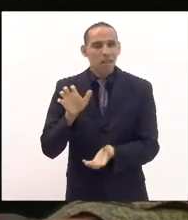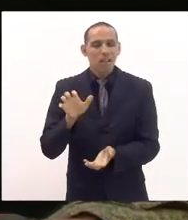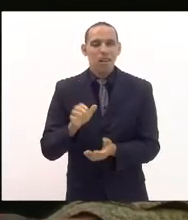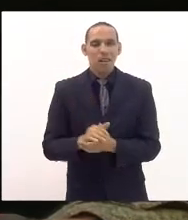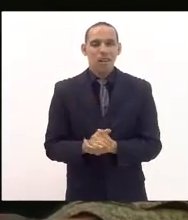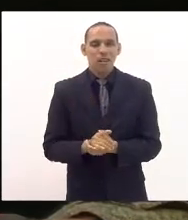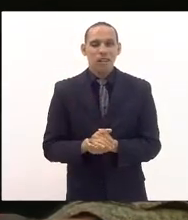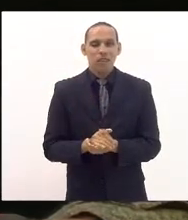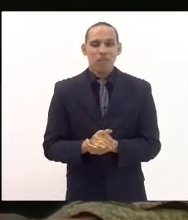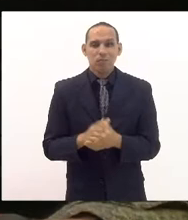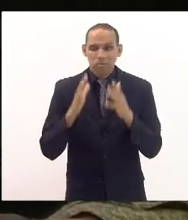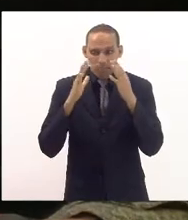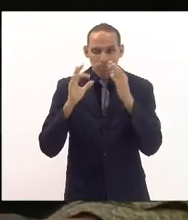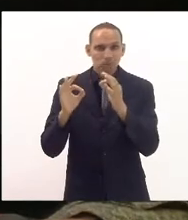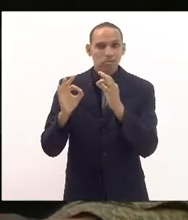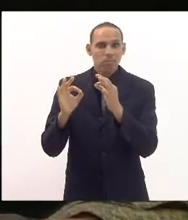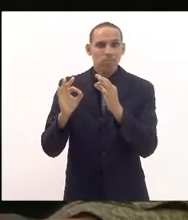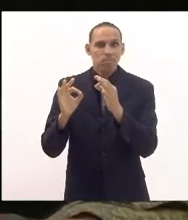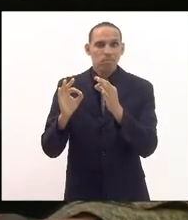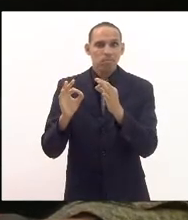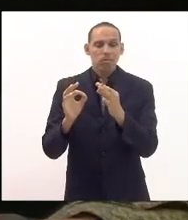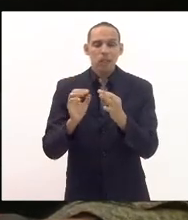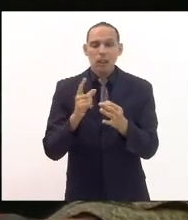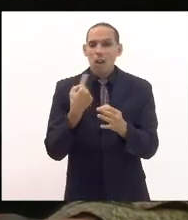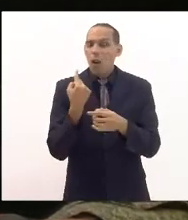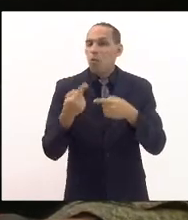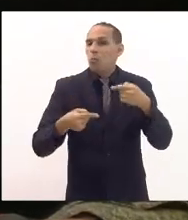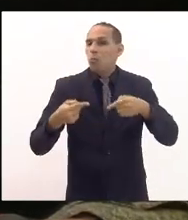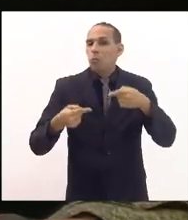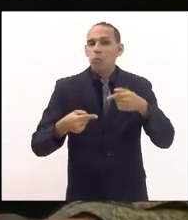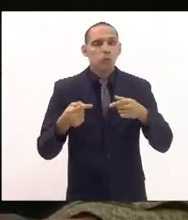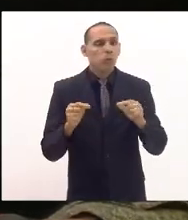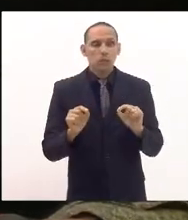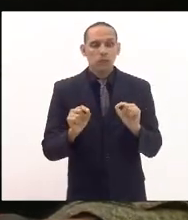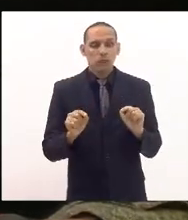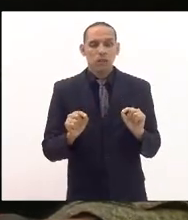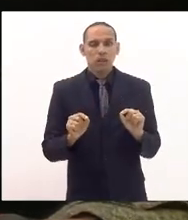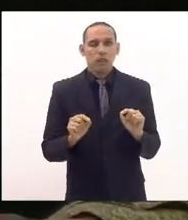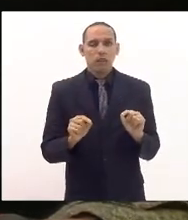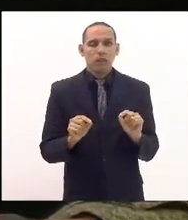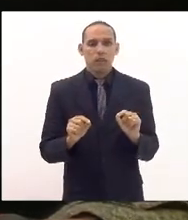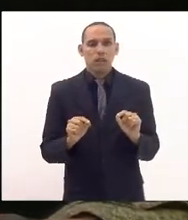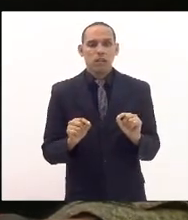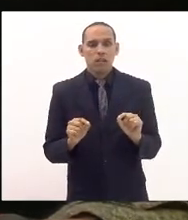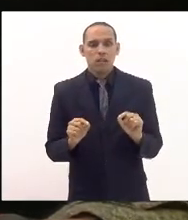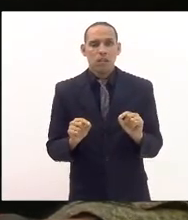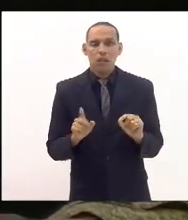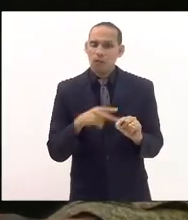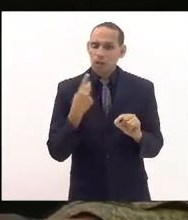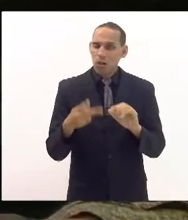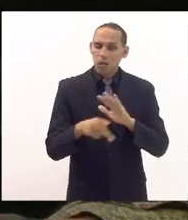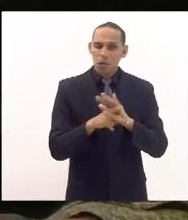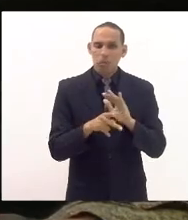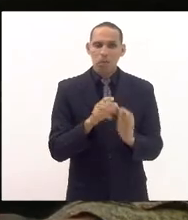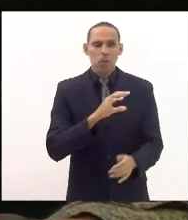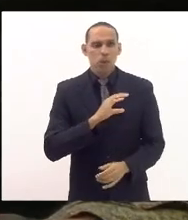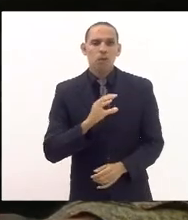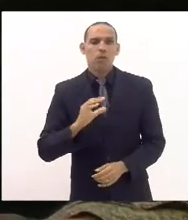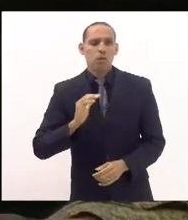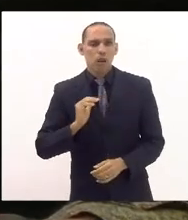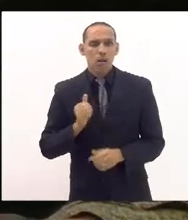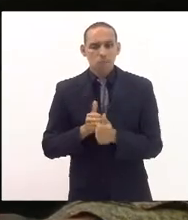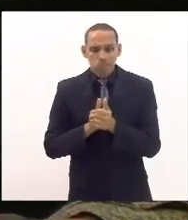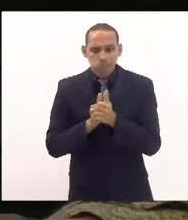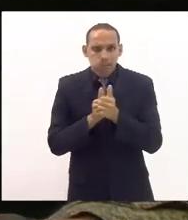chamam a atenção nós estamos discutindo fazendo fazemos parte da comissão o que